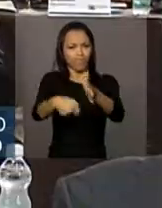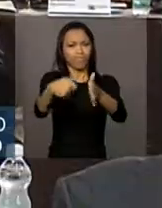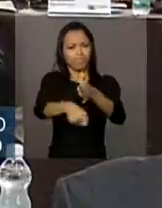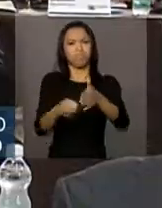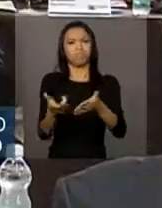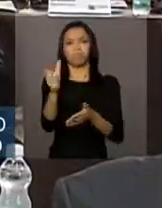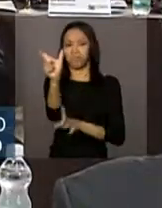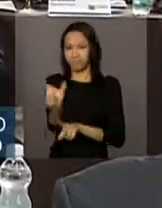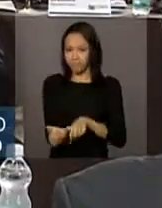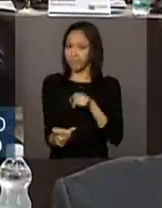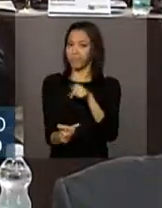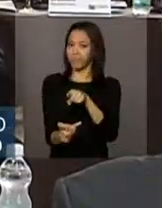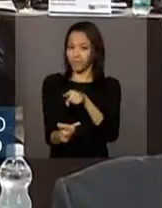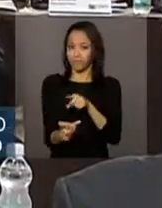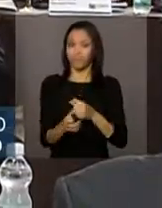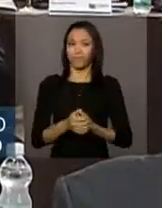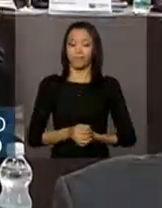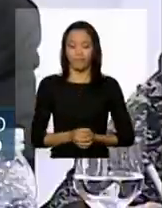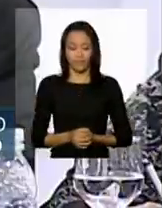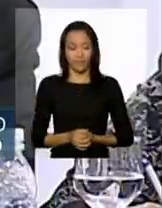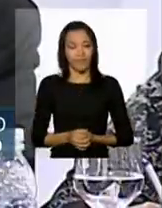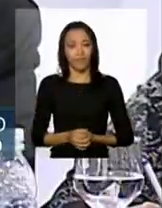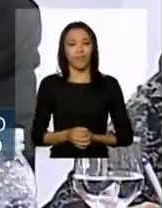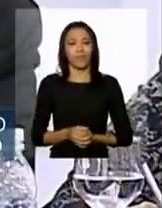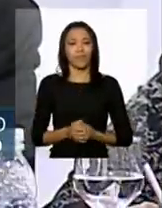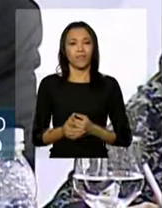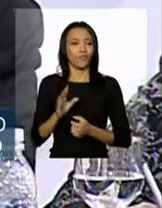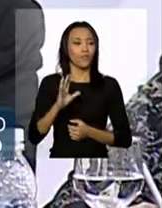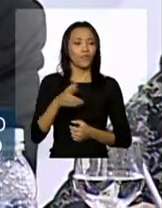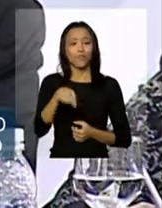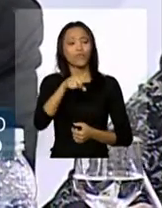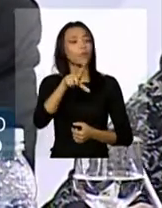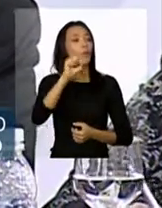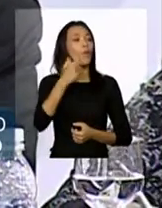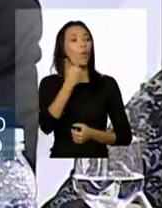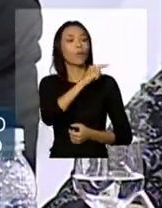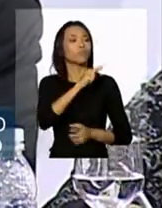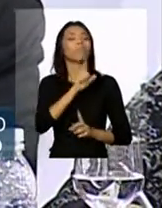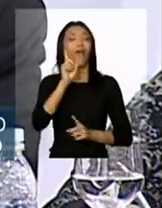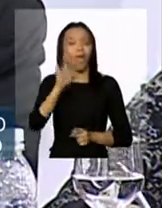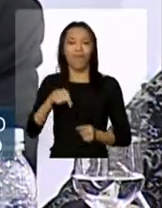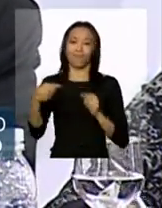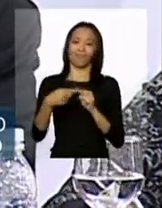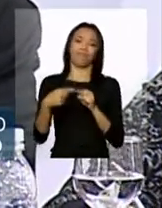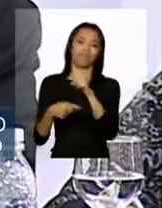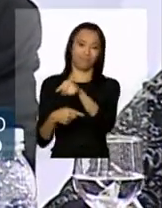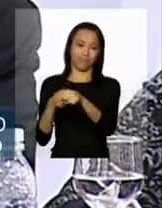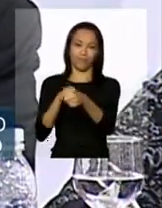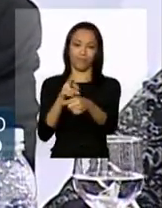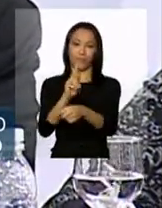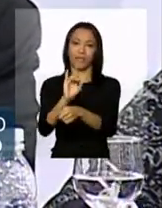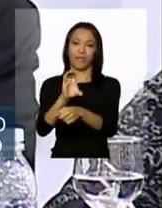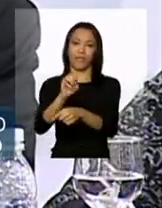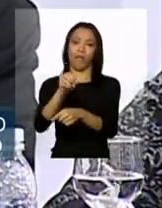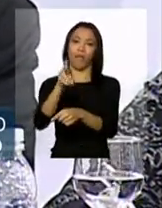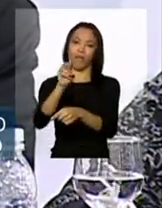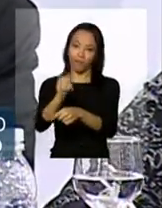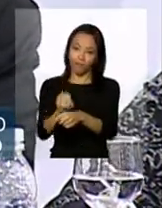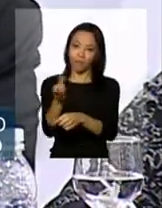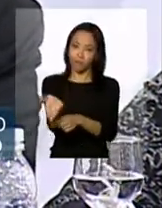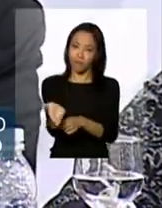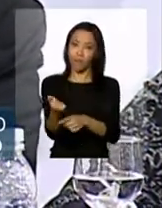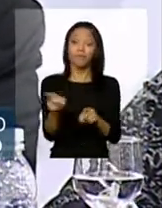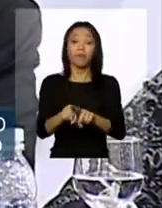acho que a gente não podia ter uma escolha mais adequada. Quero agradecer